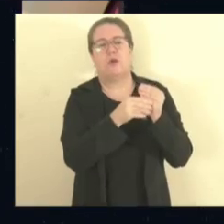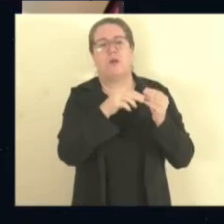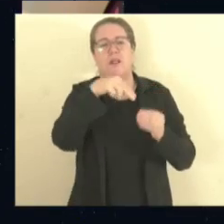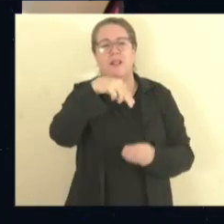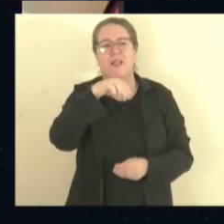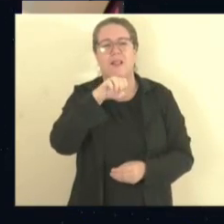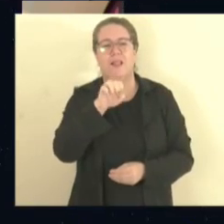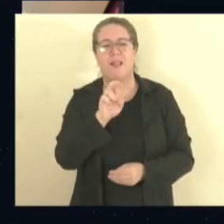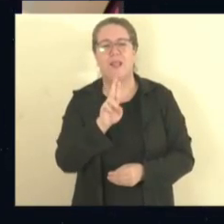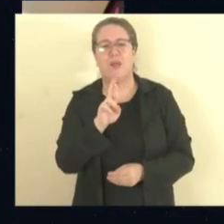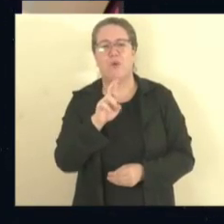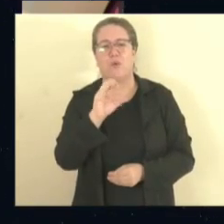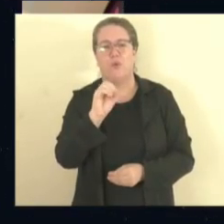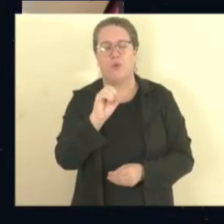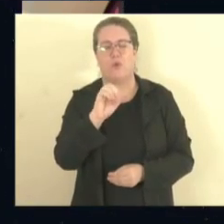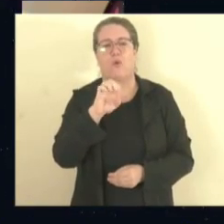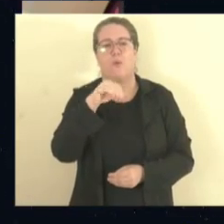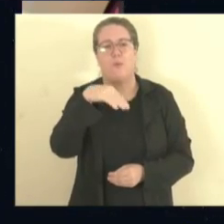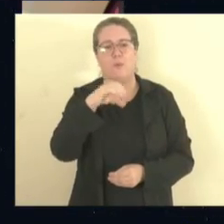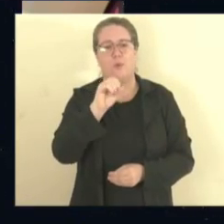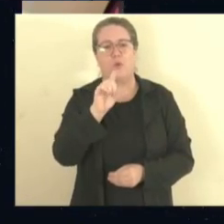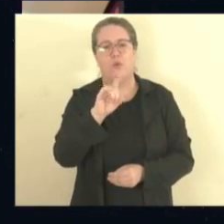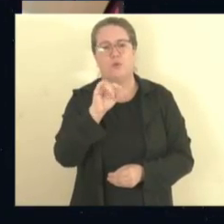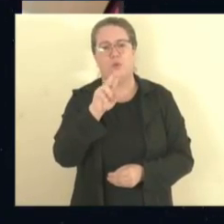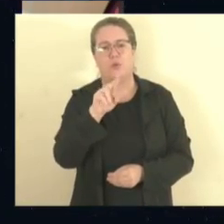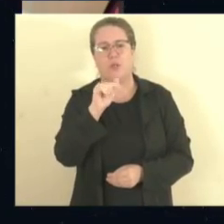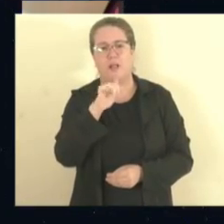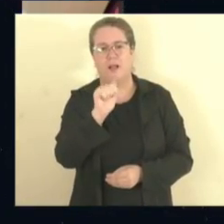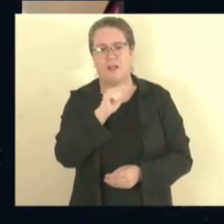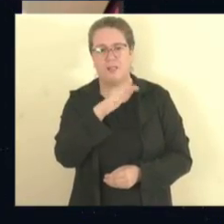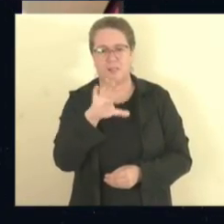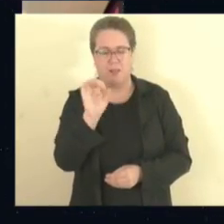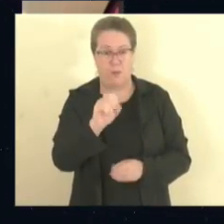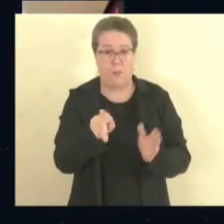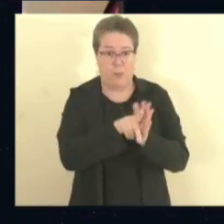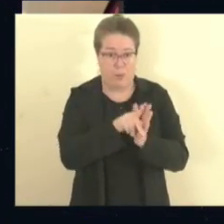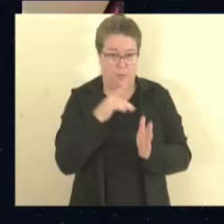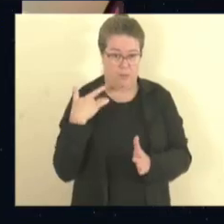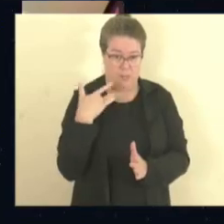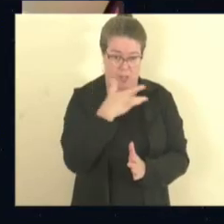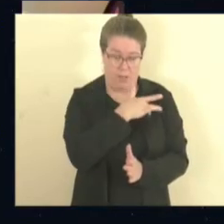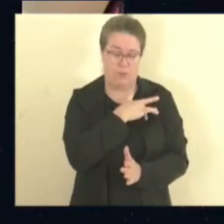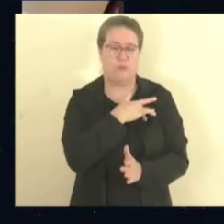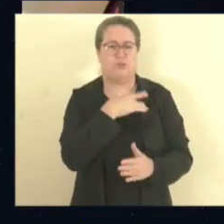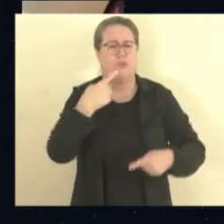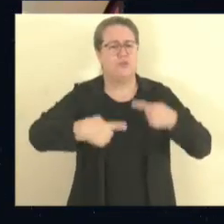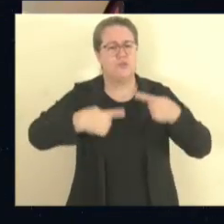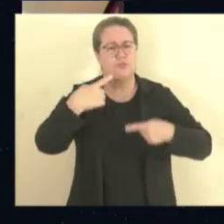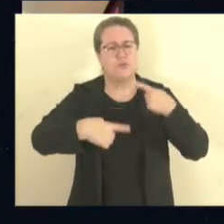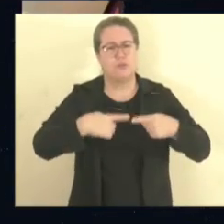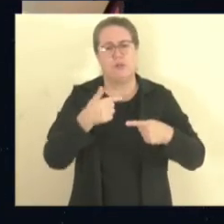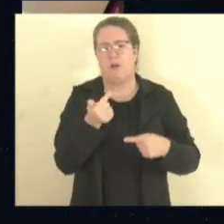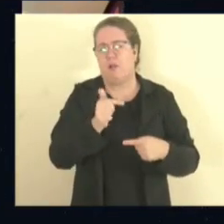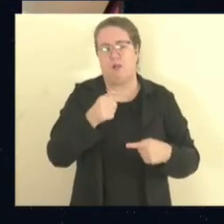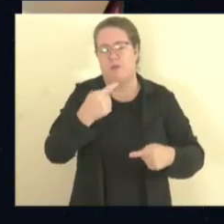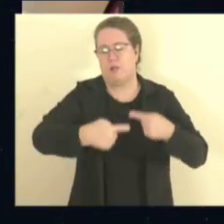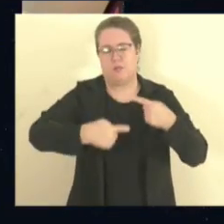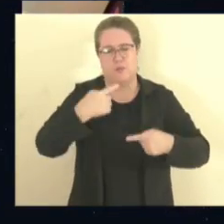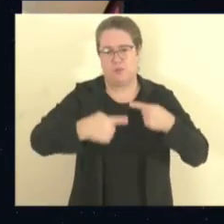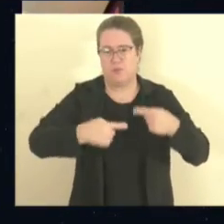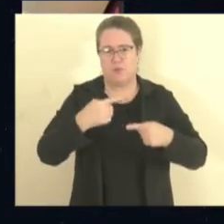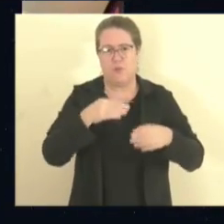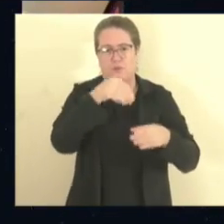neuromodulação não invasiva na lista de procedimentos do Sistema Único de Saúde, SUS. Em discussão, não havendo quem queira discutir,